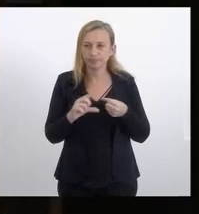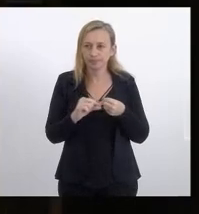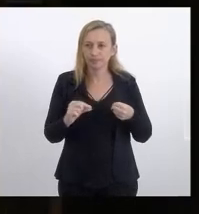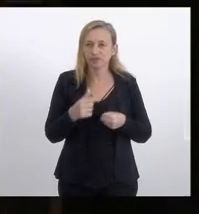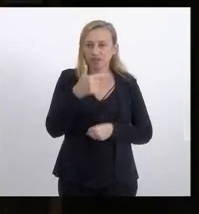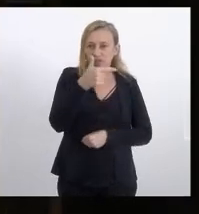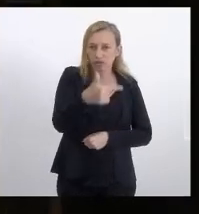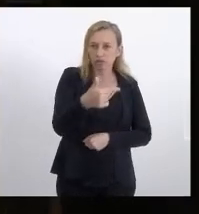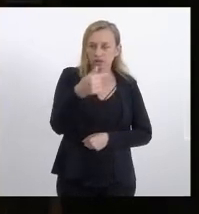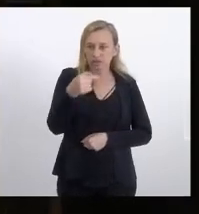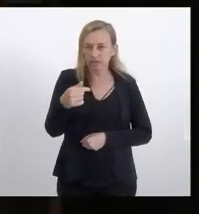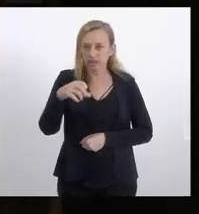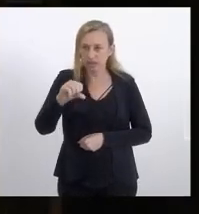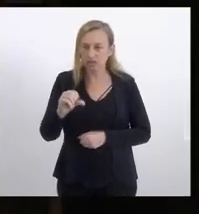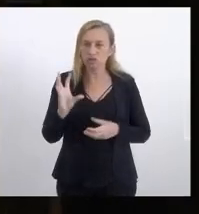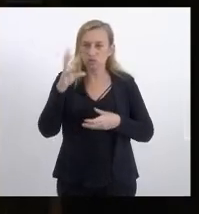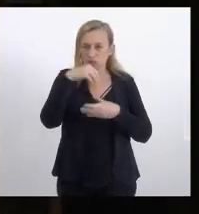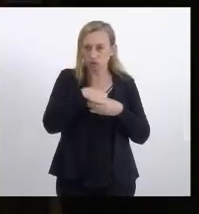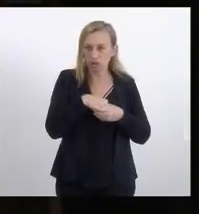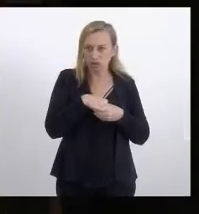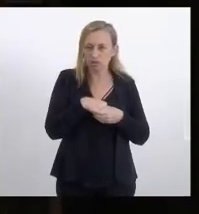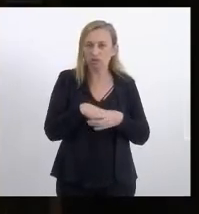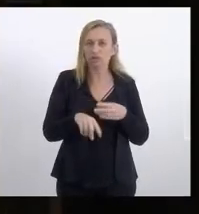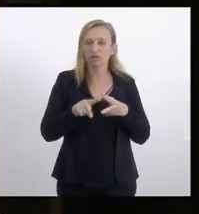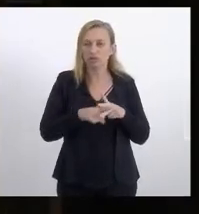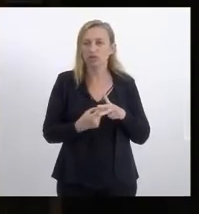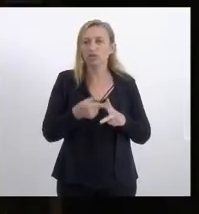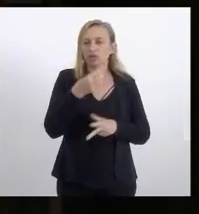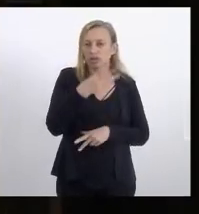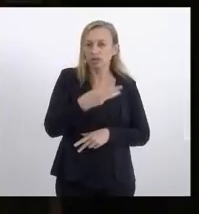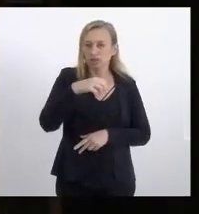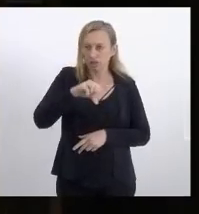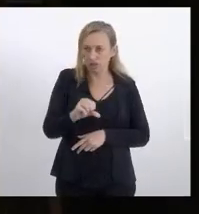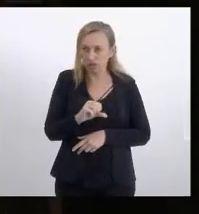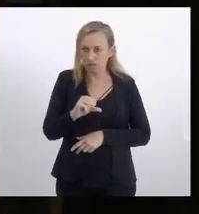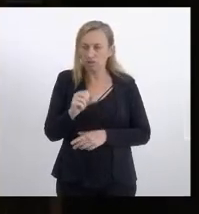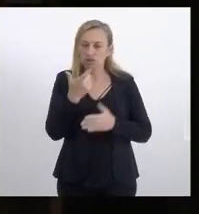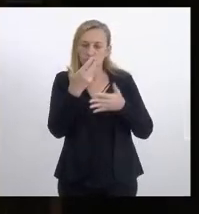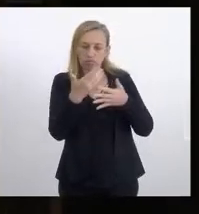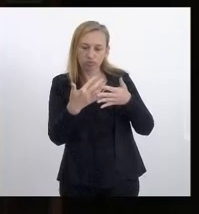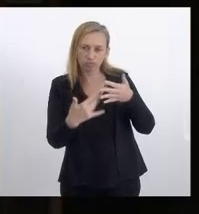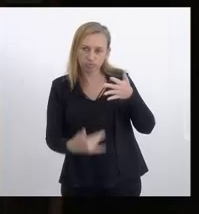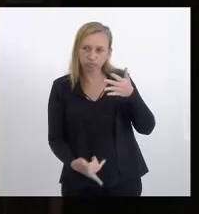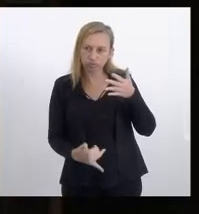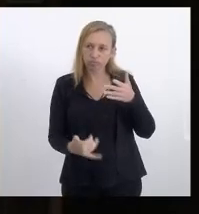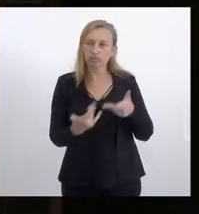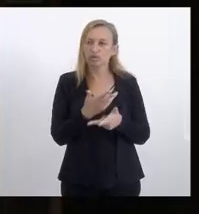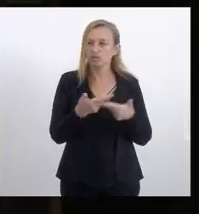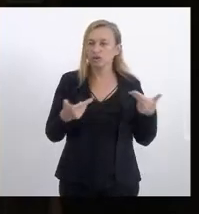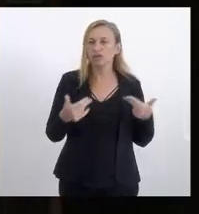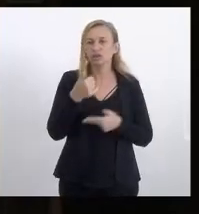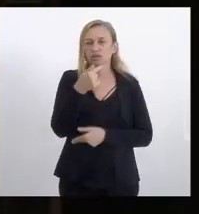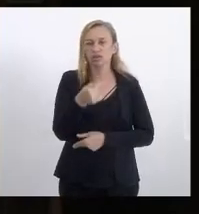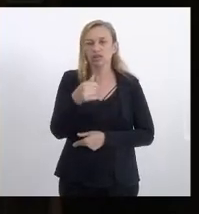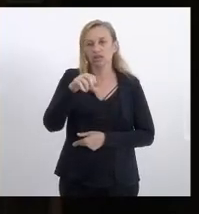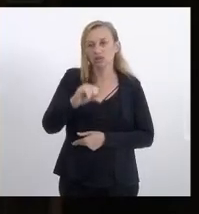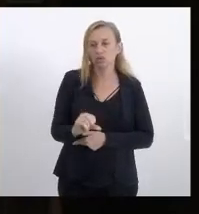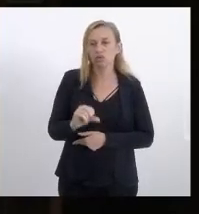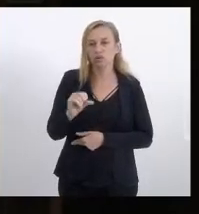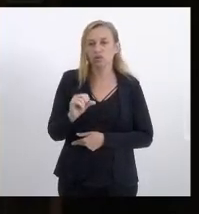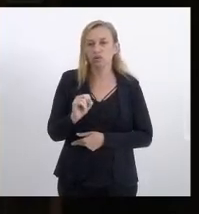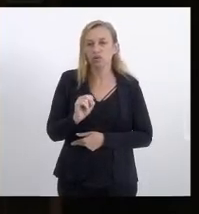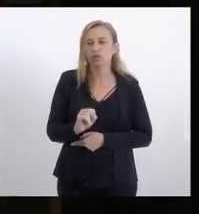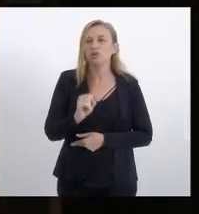falando sobre a 279 estão dentro da alteração do 3939 tem diversas alterações eu tô aqui no 78 da